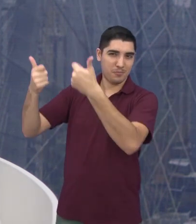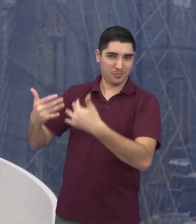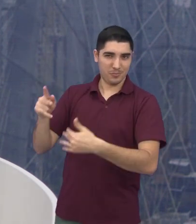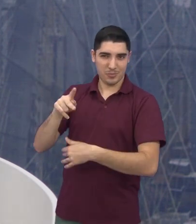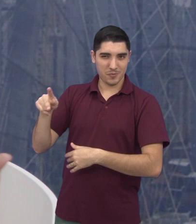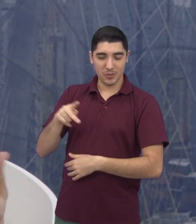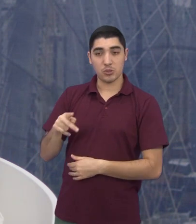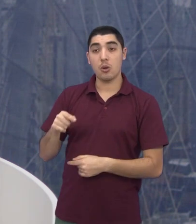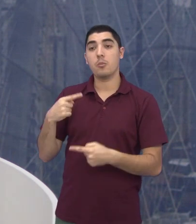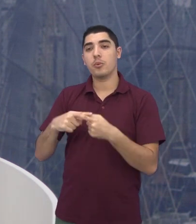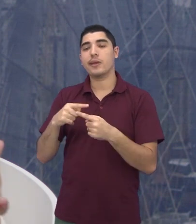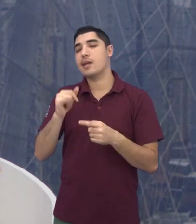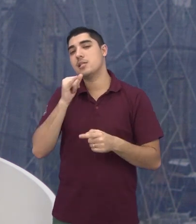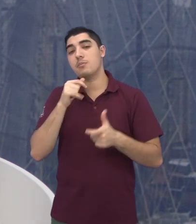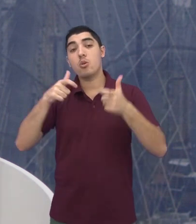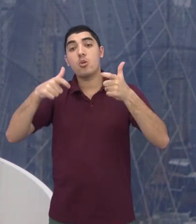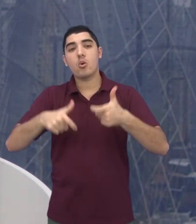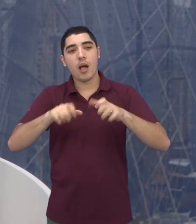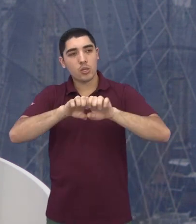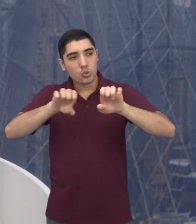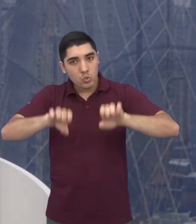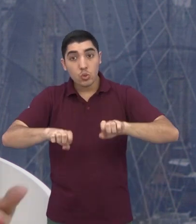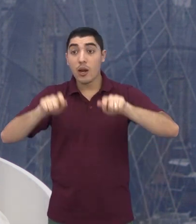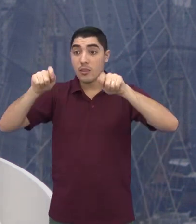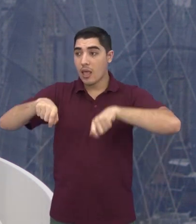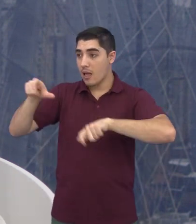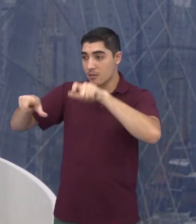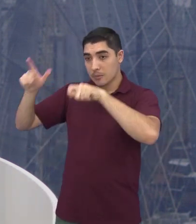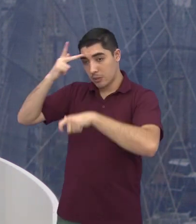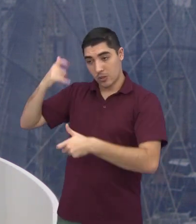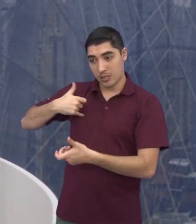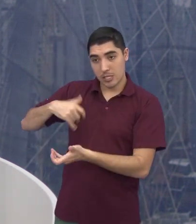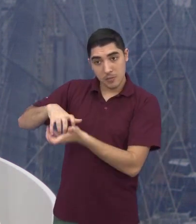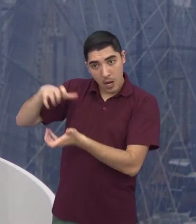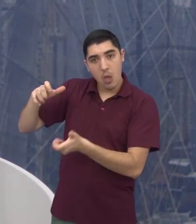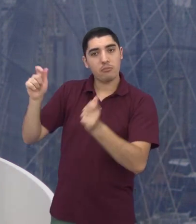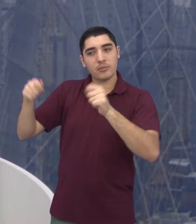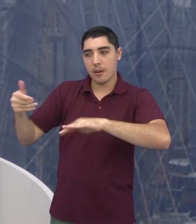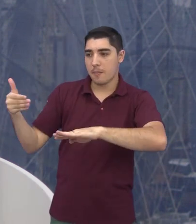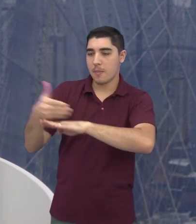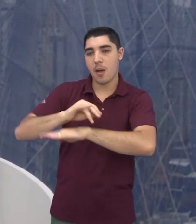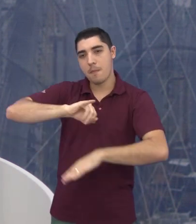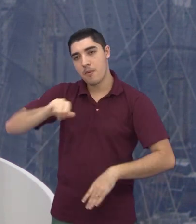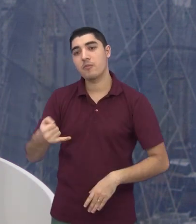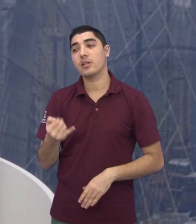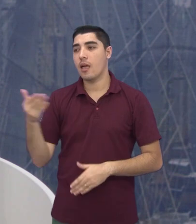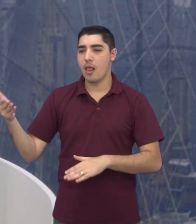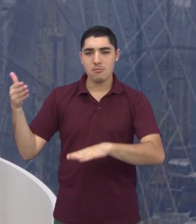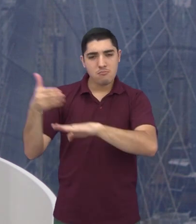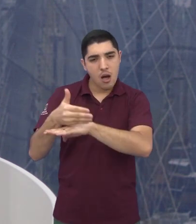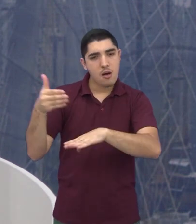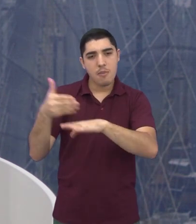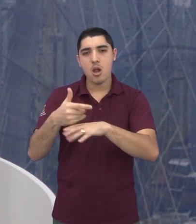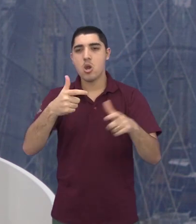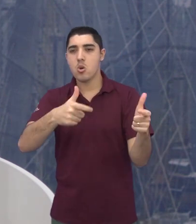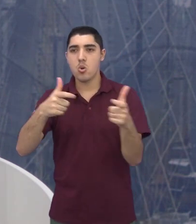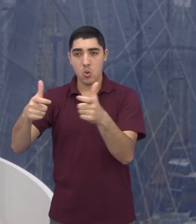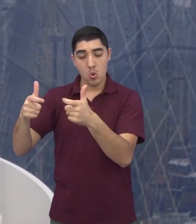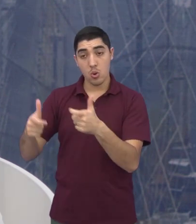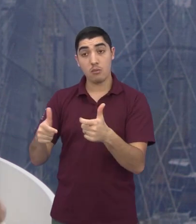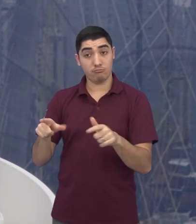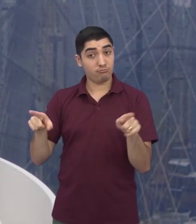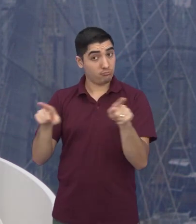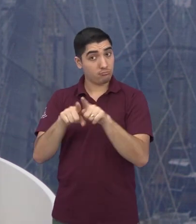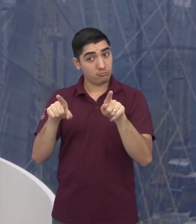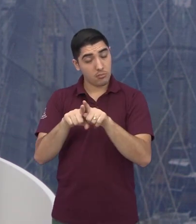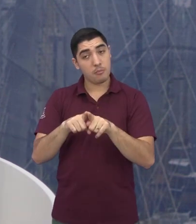além das situações de estruturas para que os idosos e idosas possam participar, estar presente nesses espaços, nós